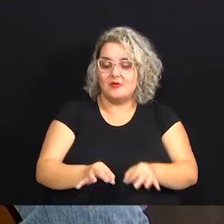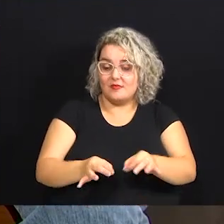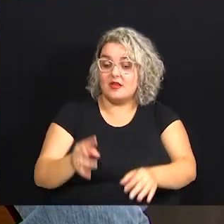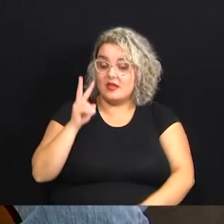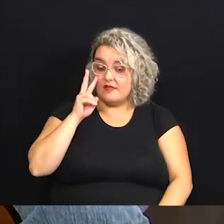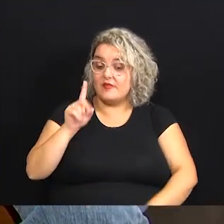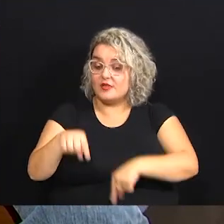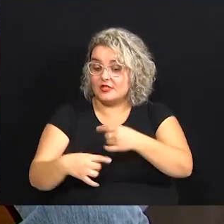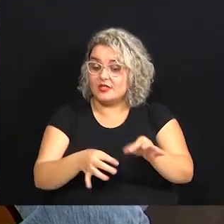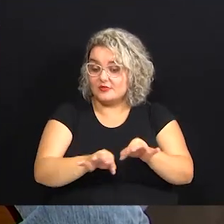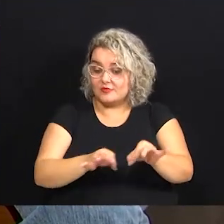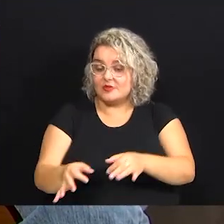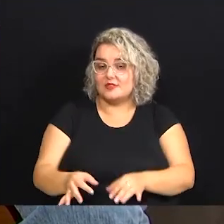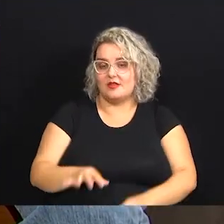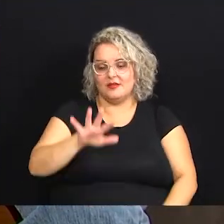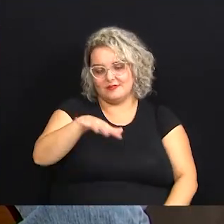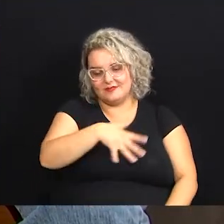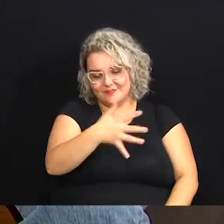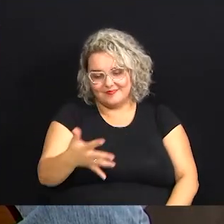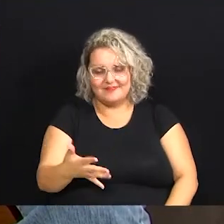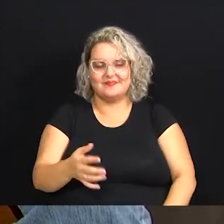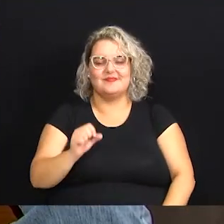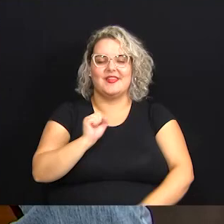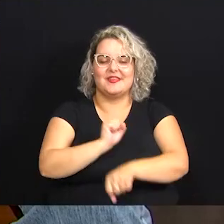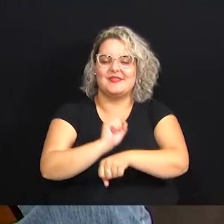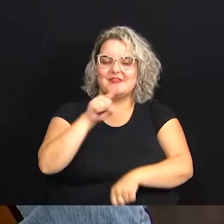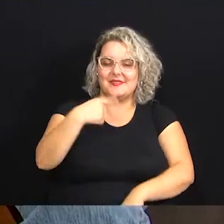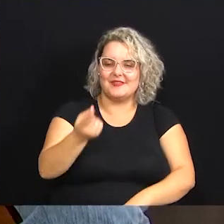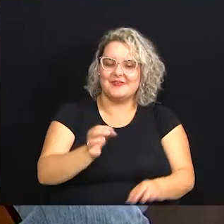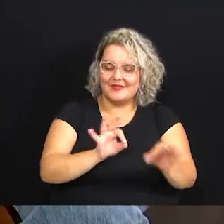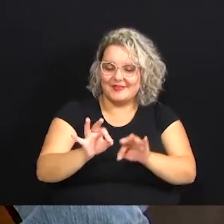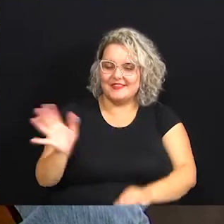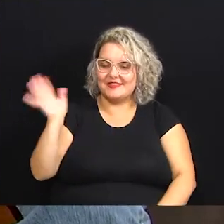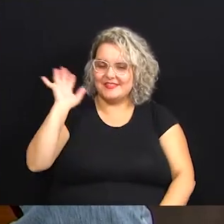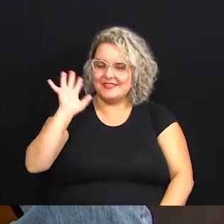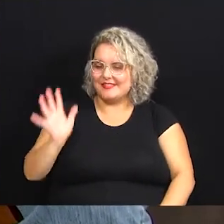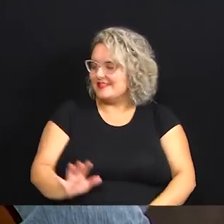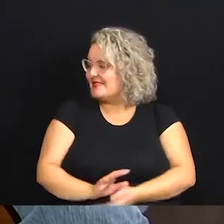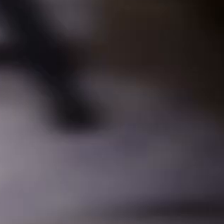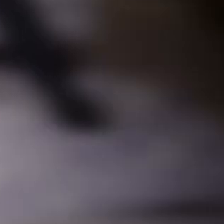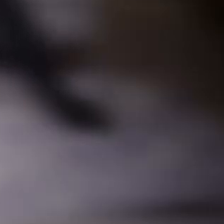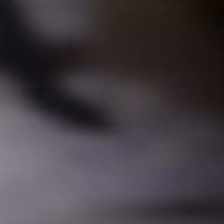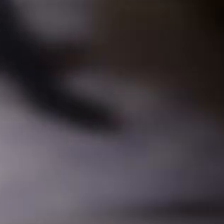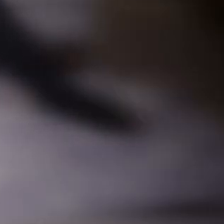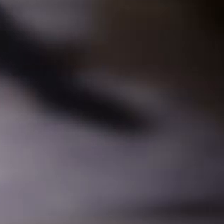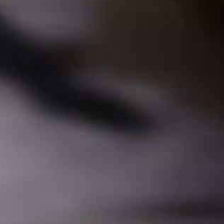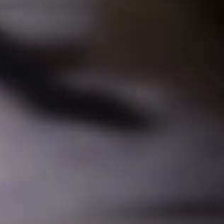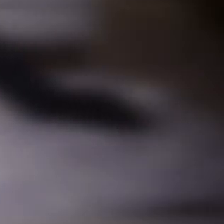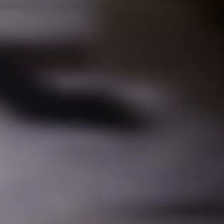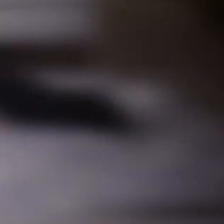assistir os outros programas da nossa grade. E eu espero vocês na próxima edição. Tchau, tchau!